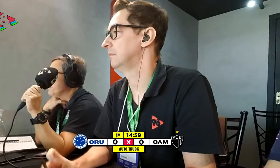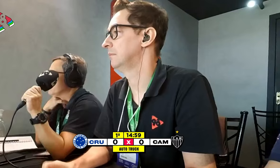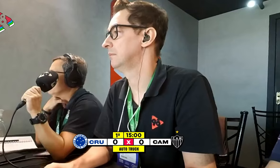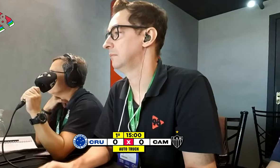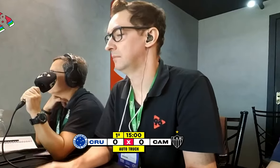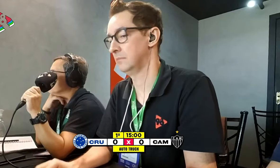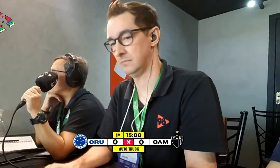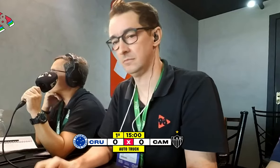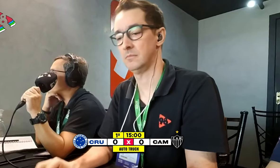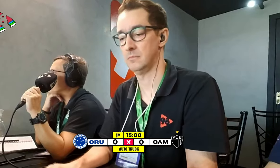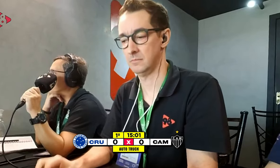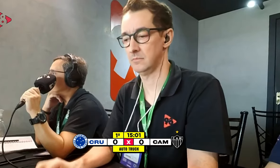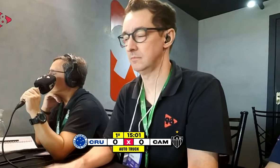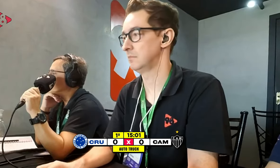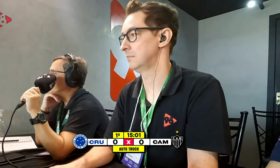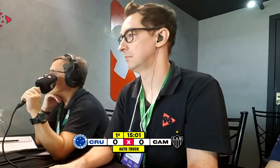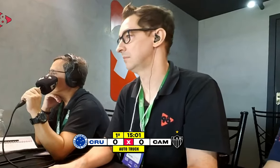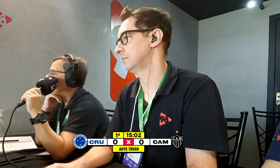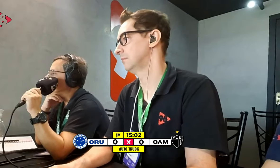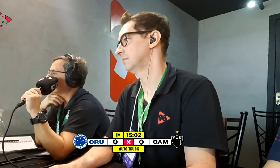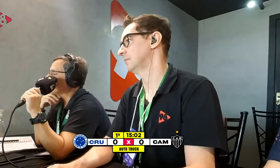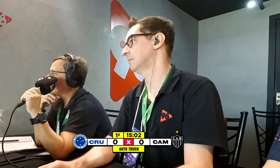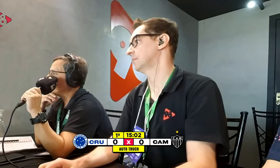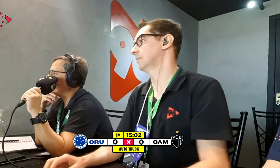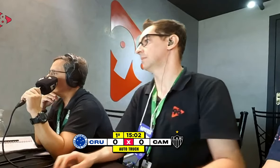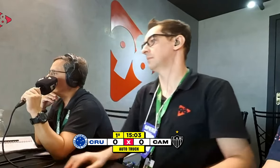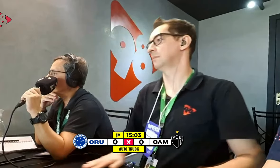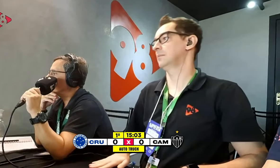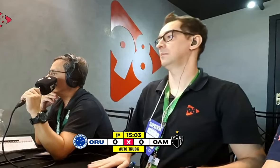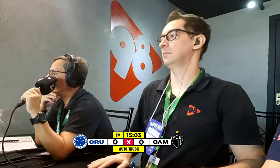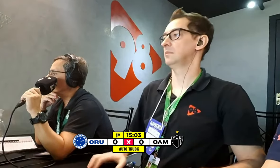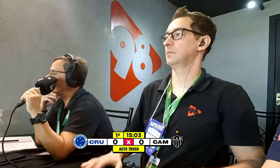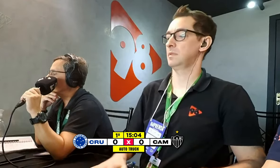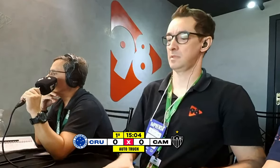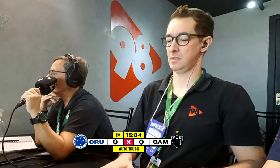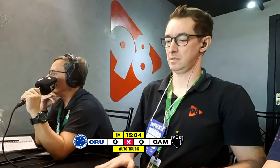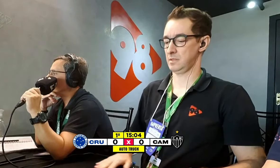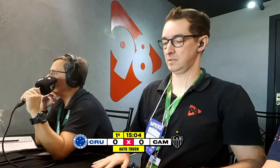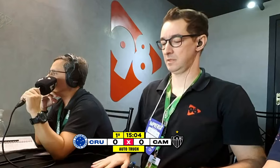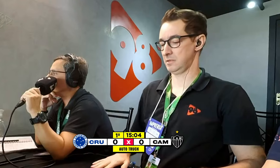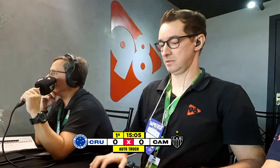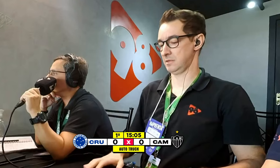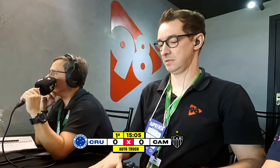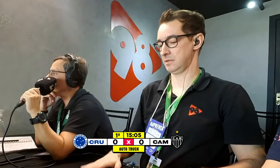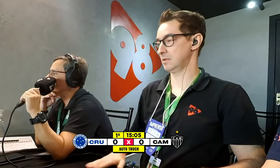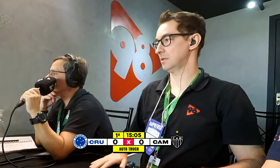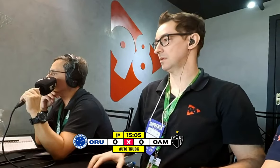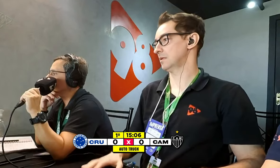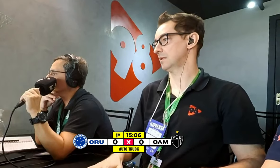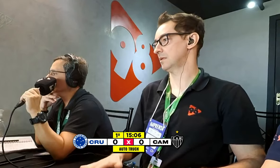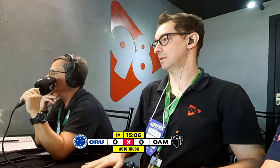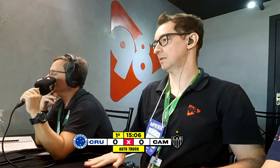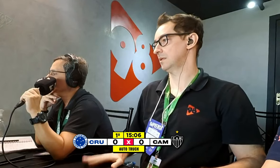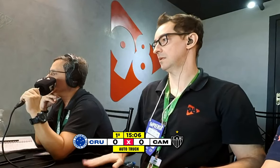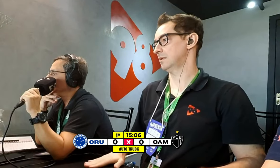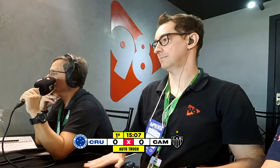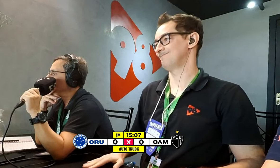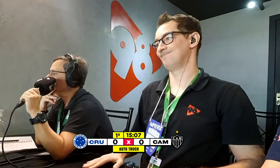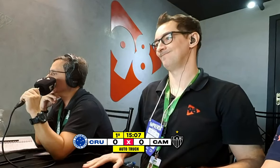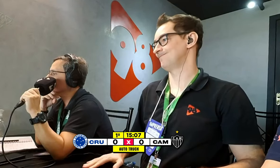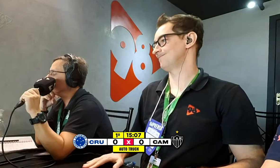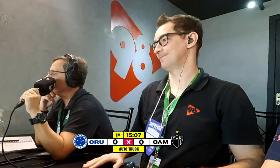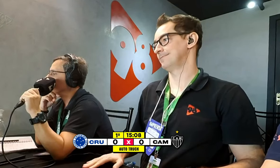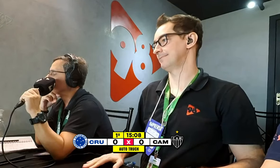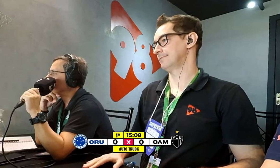Pereira agora passou o Rafa no hul Na tentativa de giro do atacante atleticana a falta é na intermediária pro time do